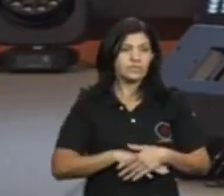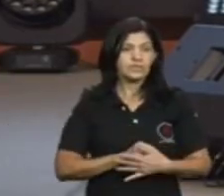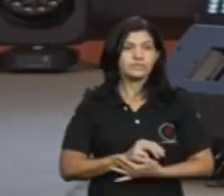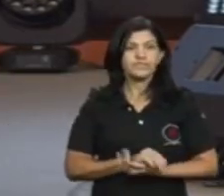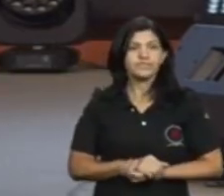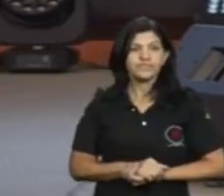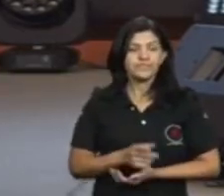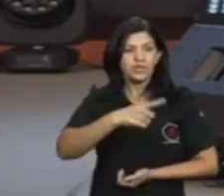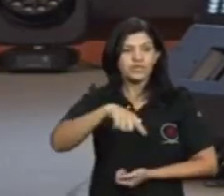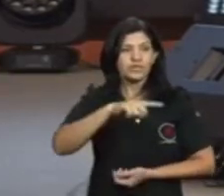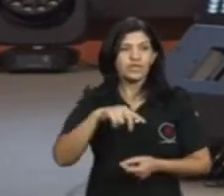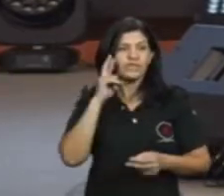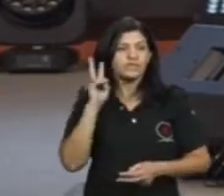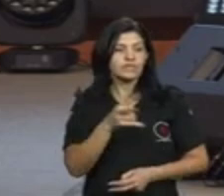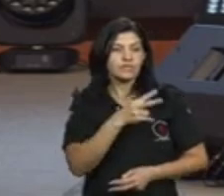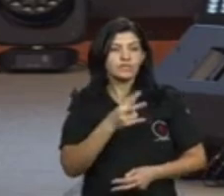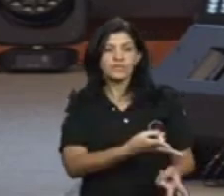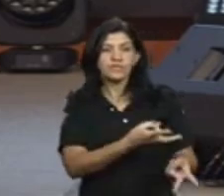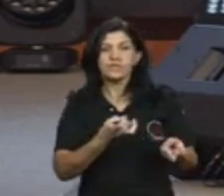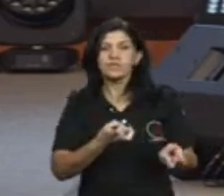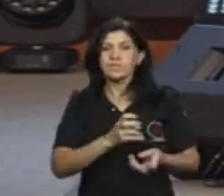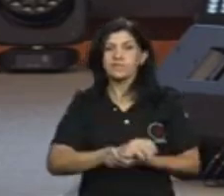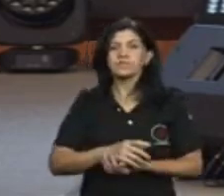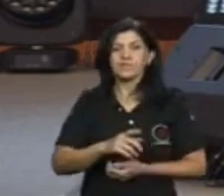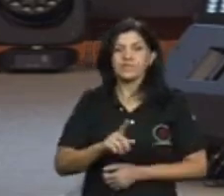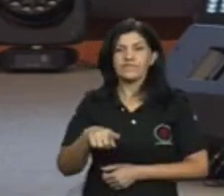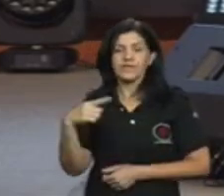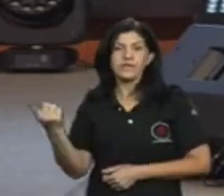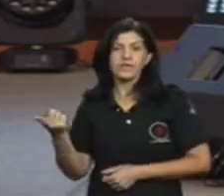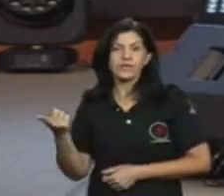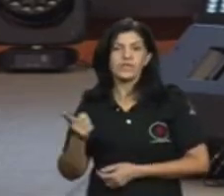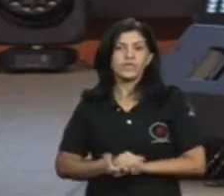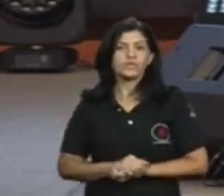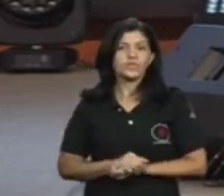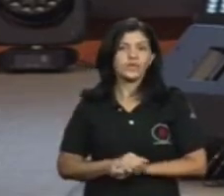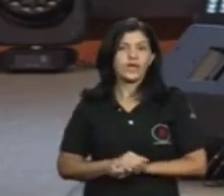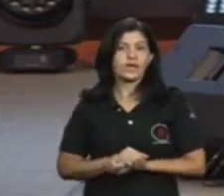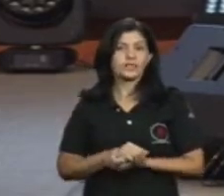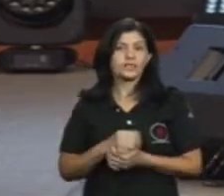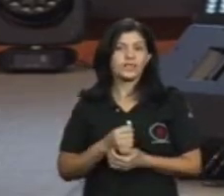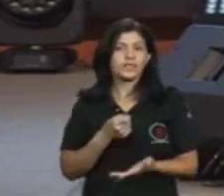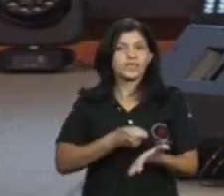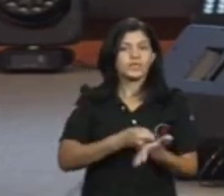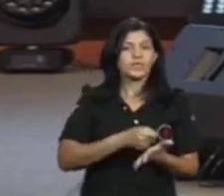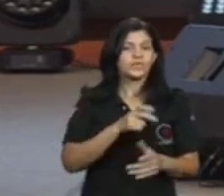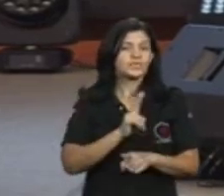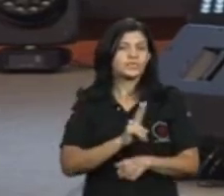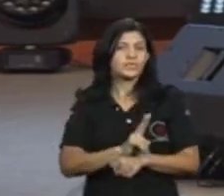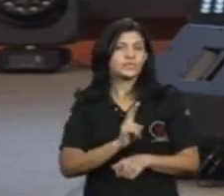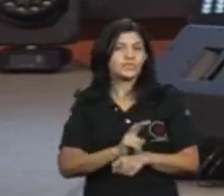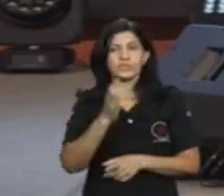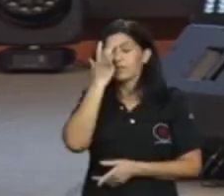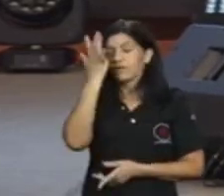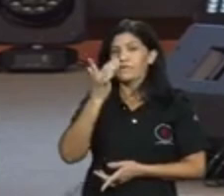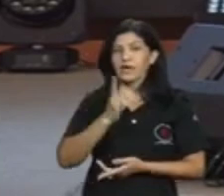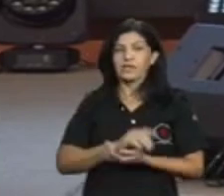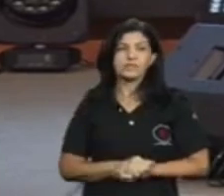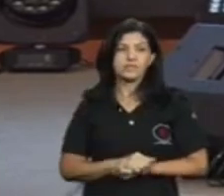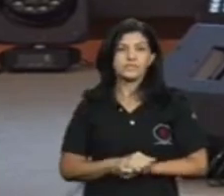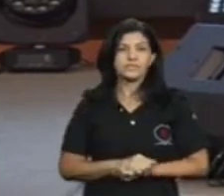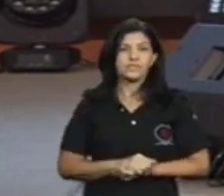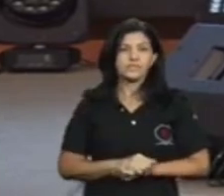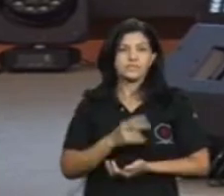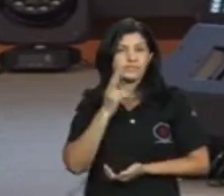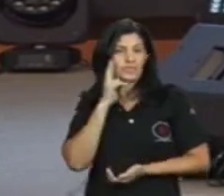É só você ver o que o outro lado prega e o que o outro lado defende, que fica muito fácil. Não olhe